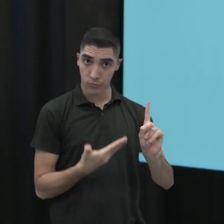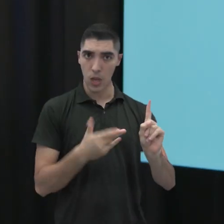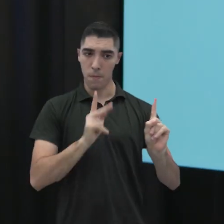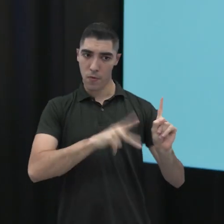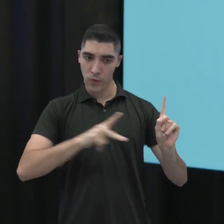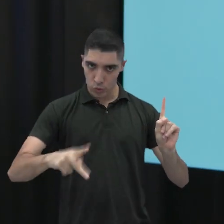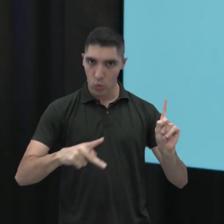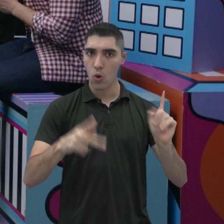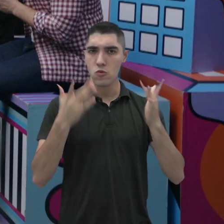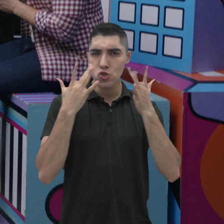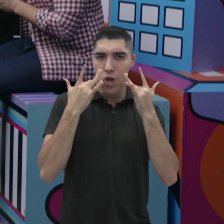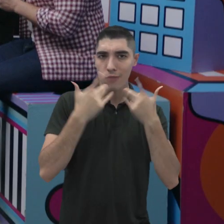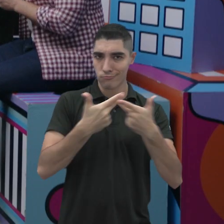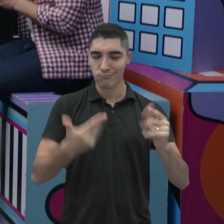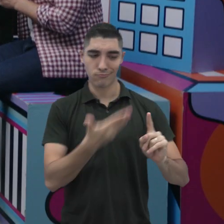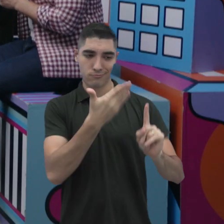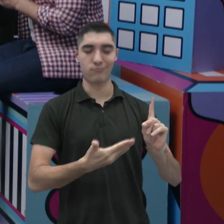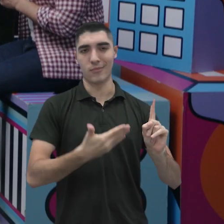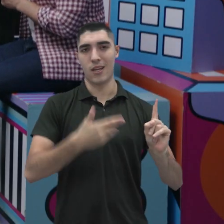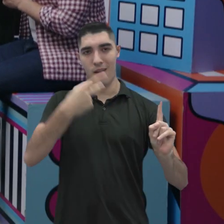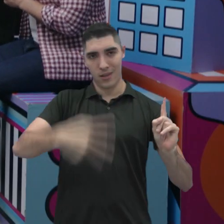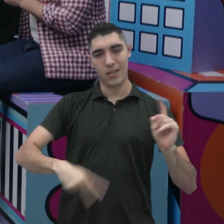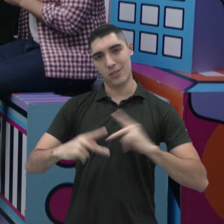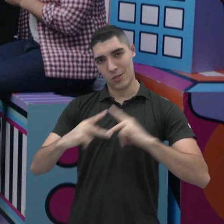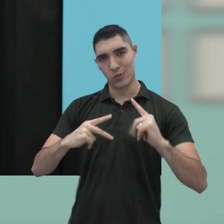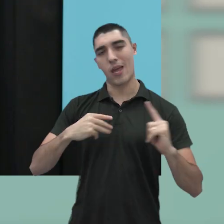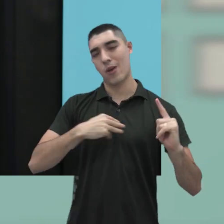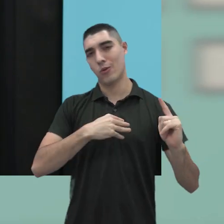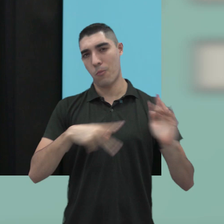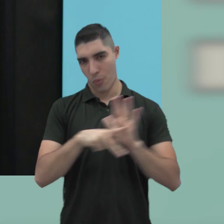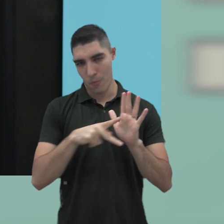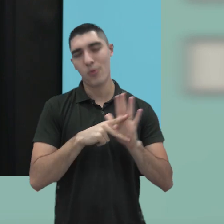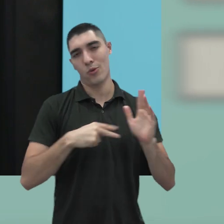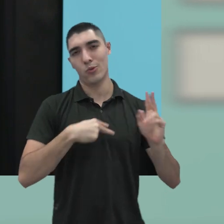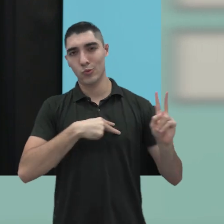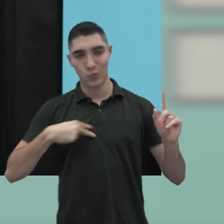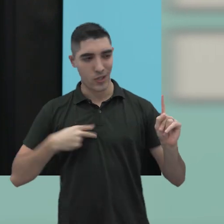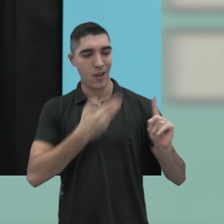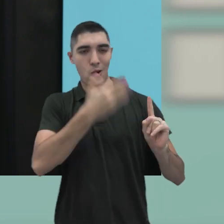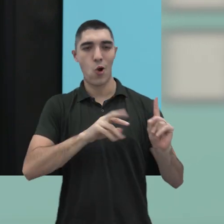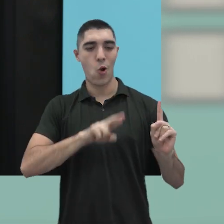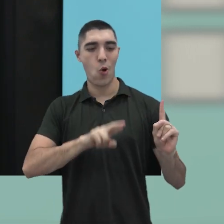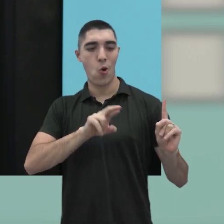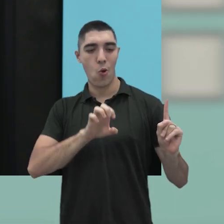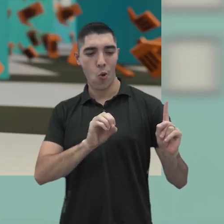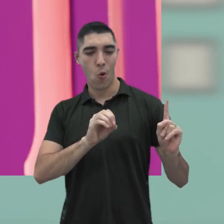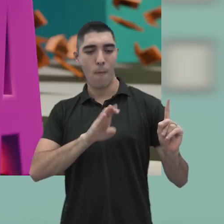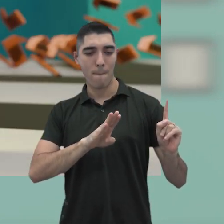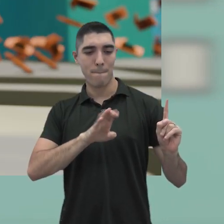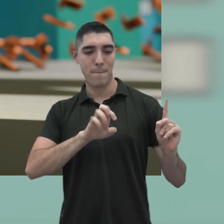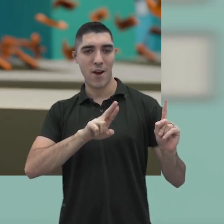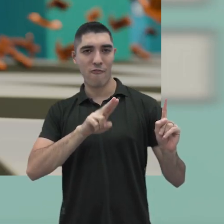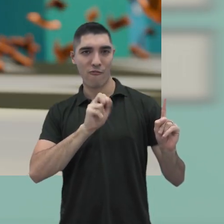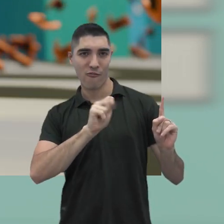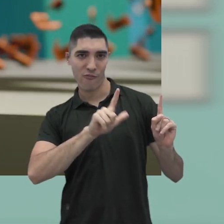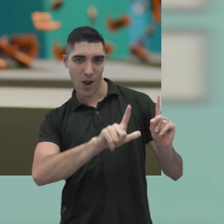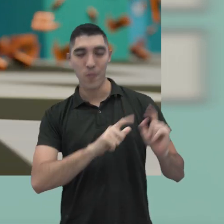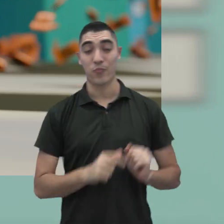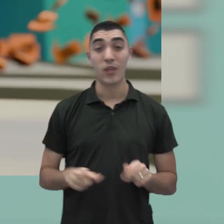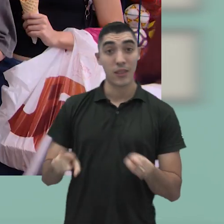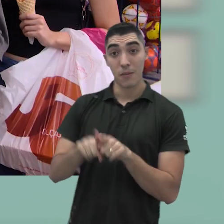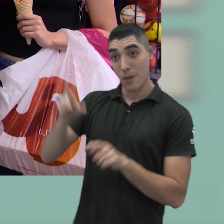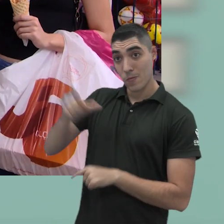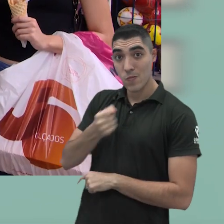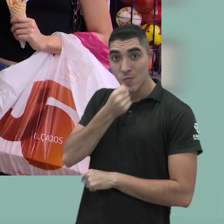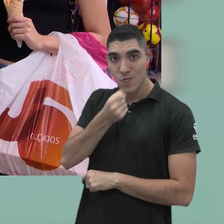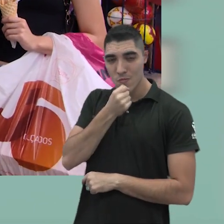nosso entrevistado, o orientador de artes cênicas do SESI São José dos Campos, Roberval Rodolfo de Oliveira. No quadro Tá na Rua, o